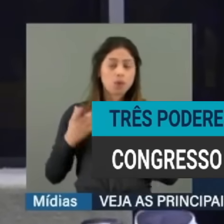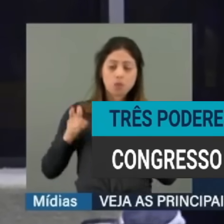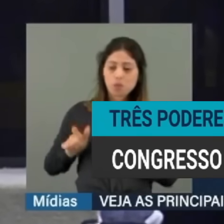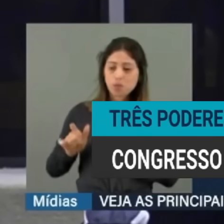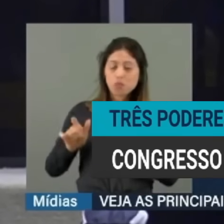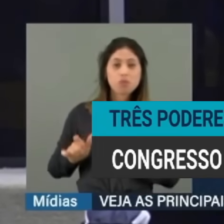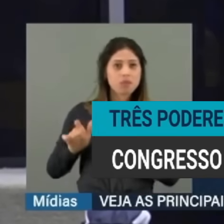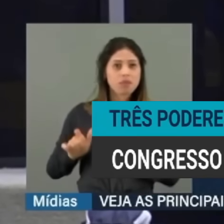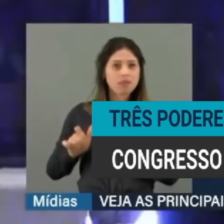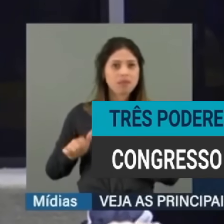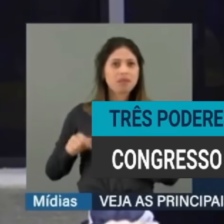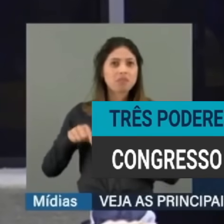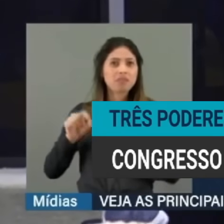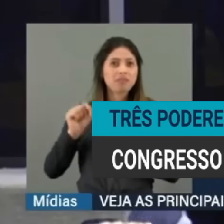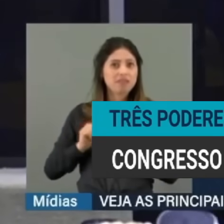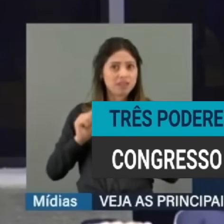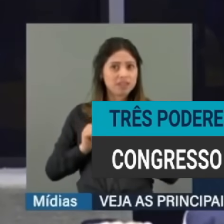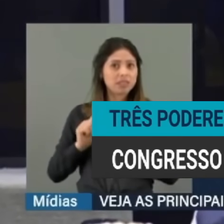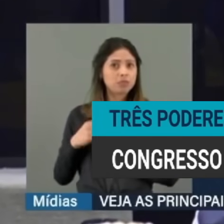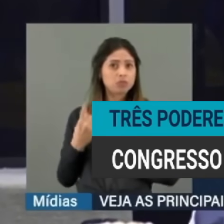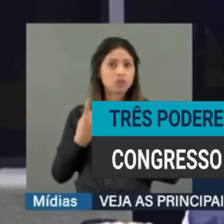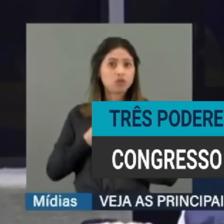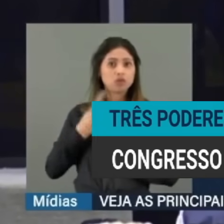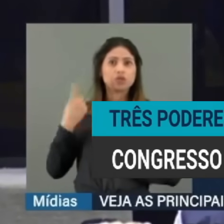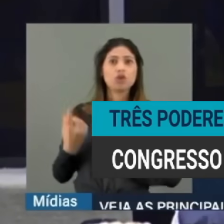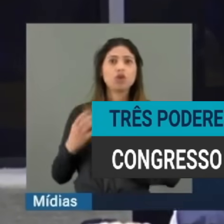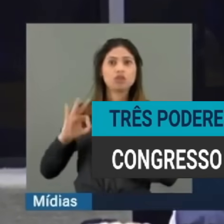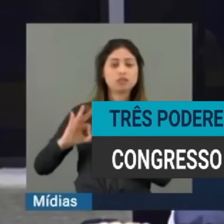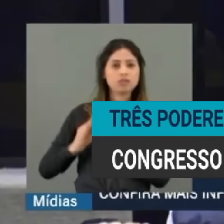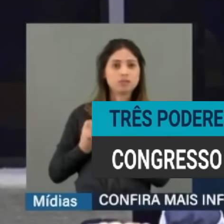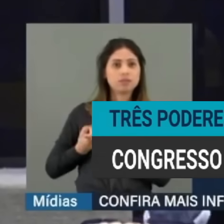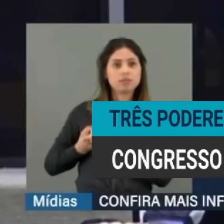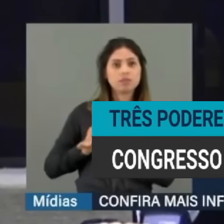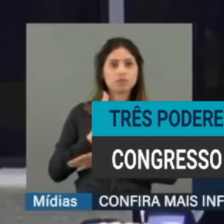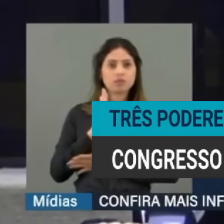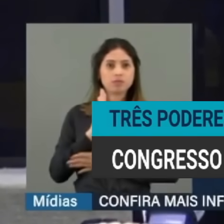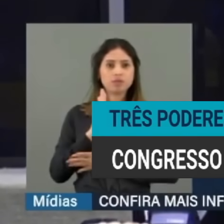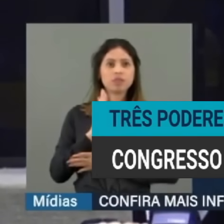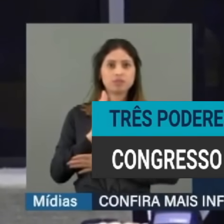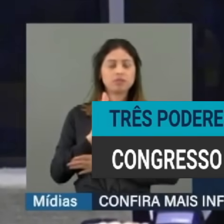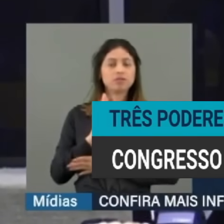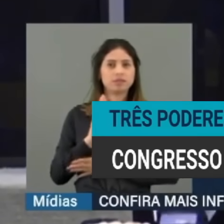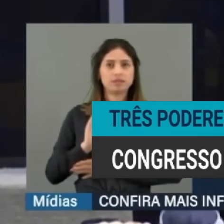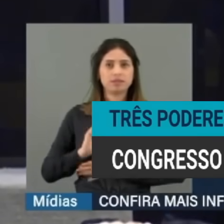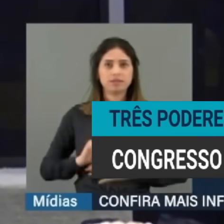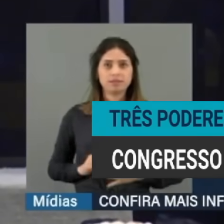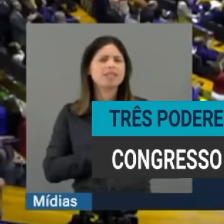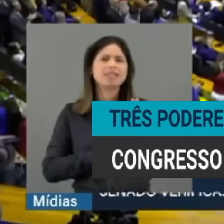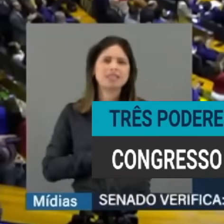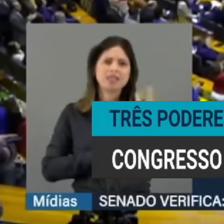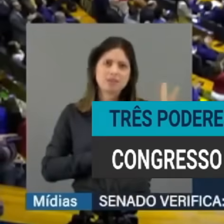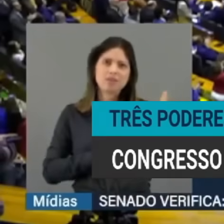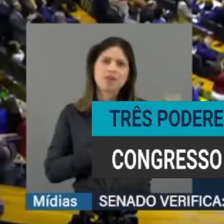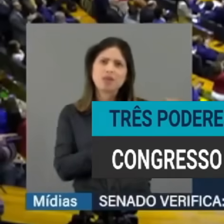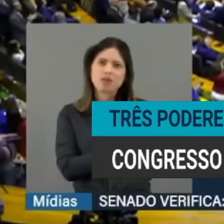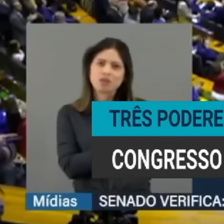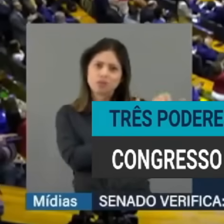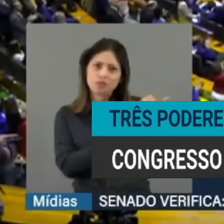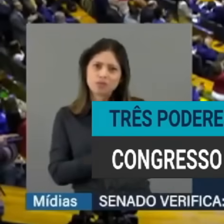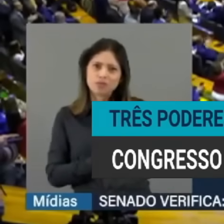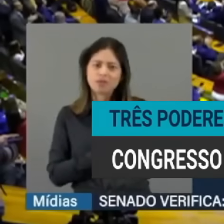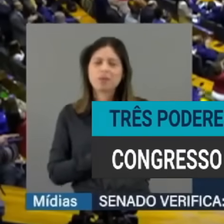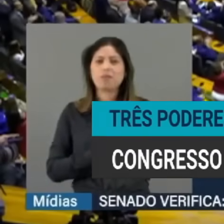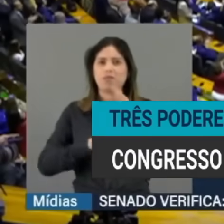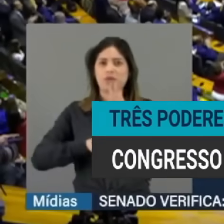Lira que também destacou a atuação conjunta entre deputados senadores e ministros de Lula como